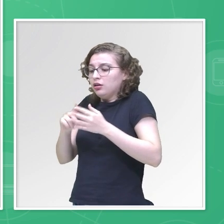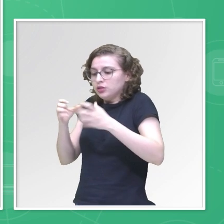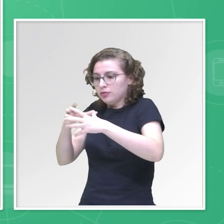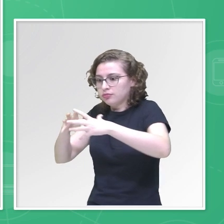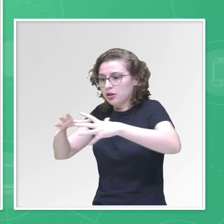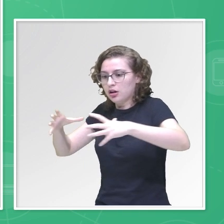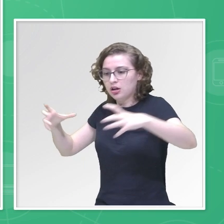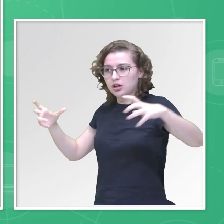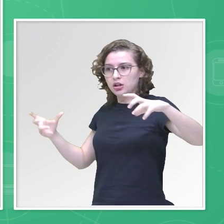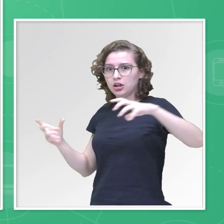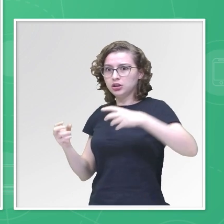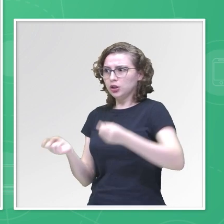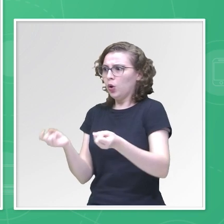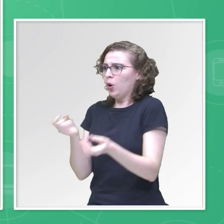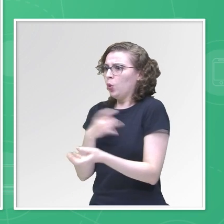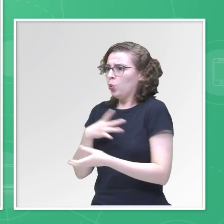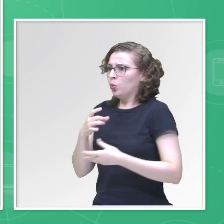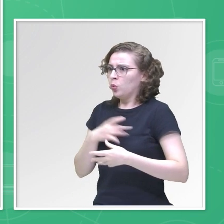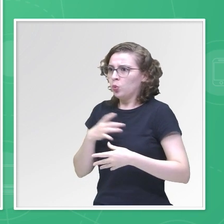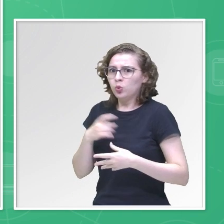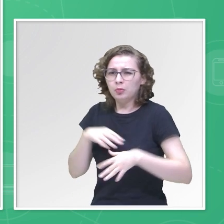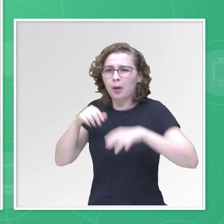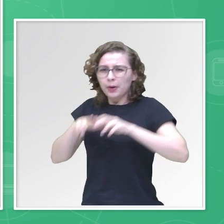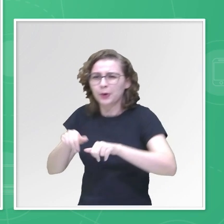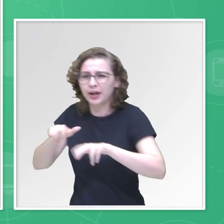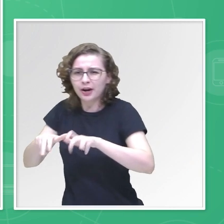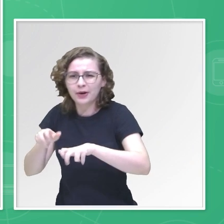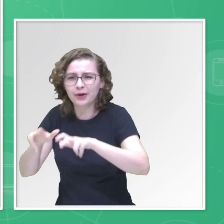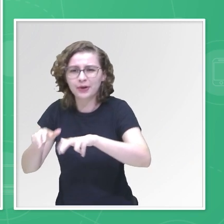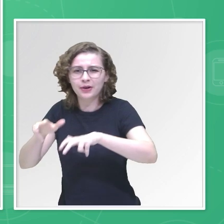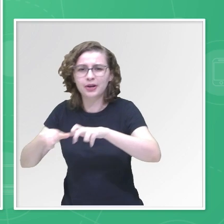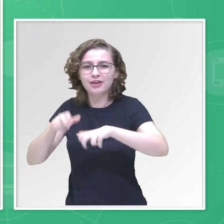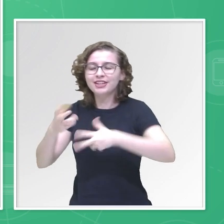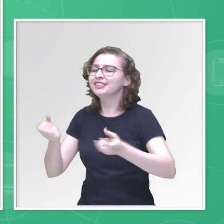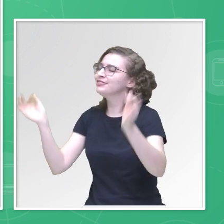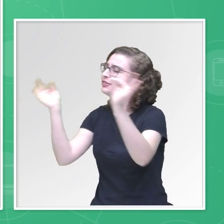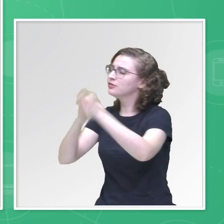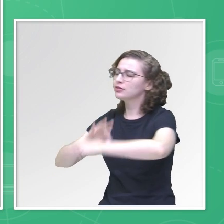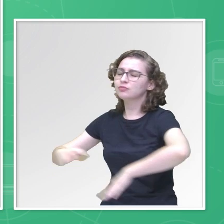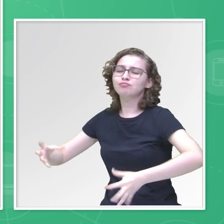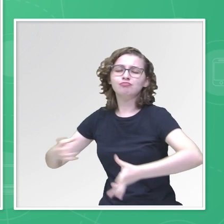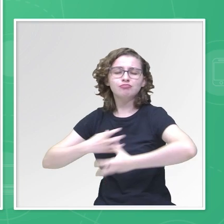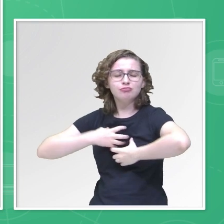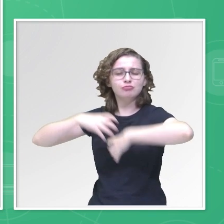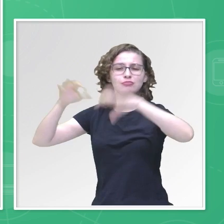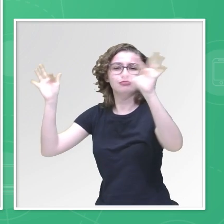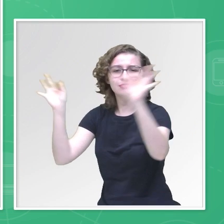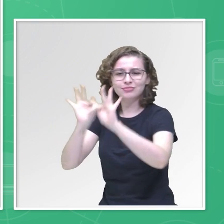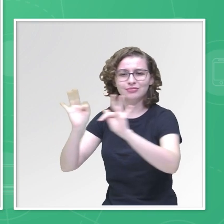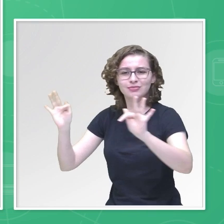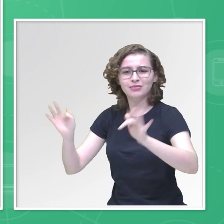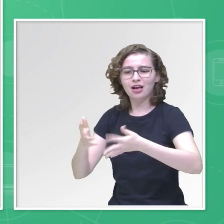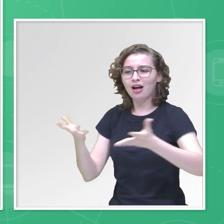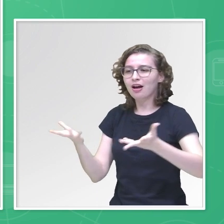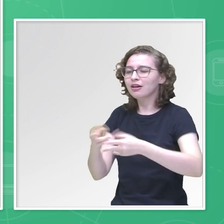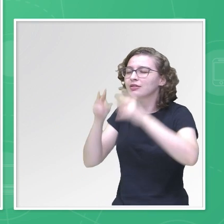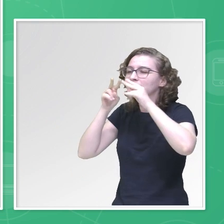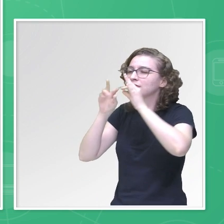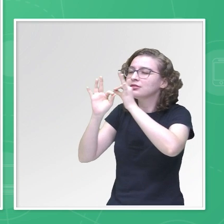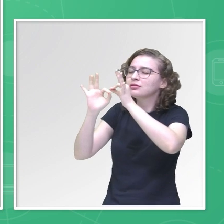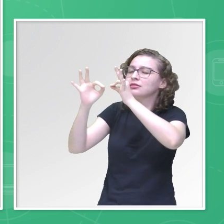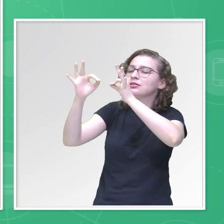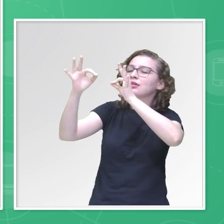vasto que me dava medo eu continuava correndo e me sentia feliz com o fato de que finalmente via a